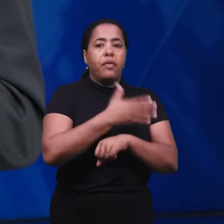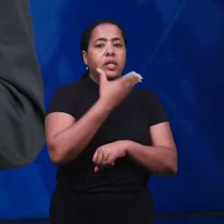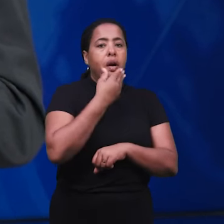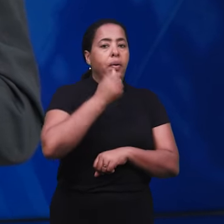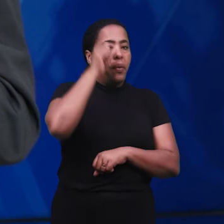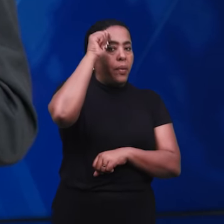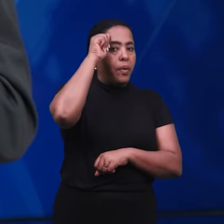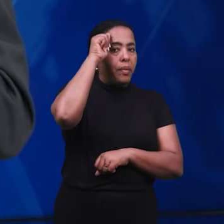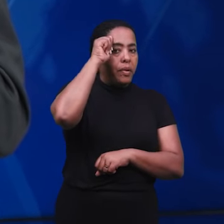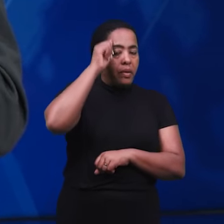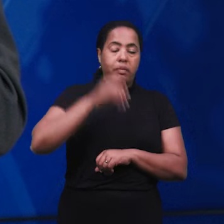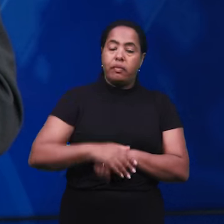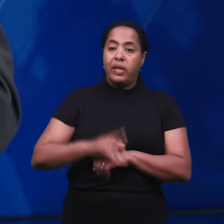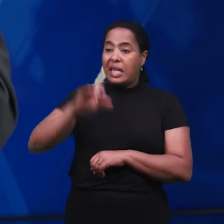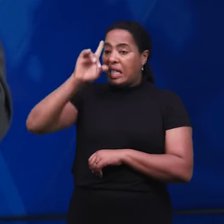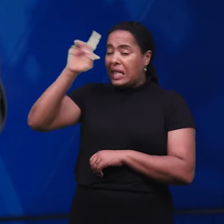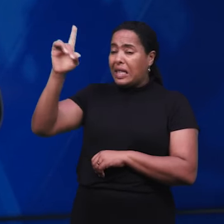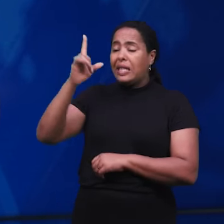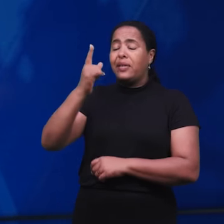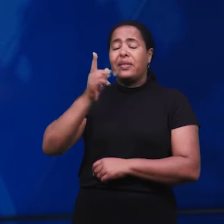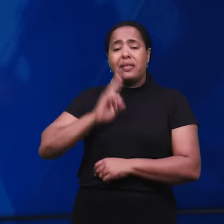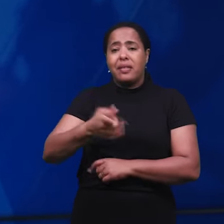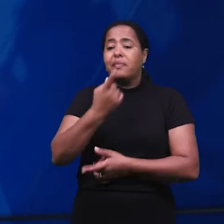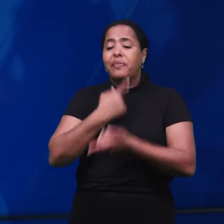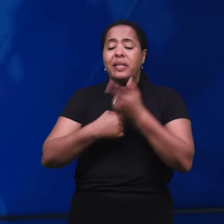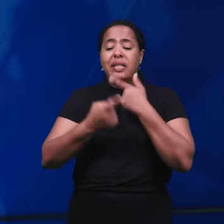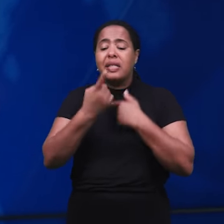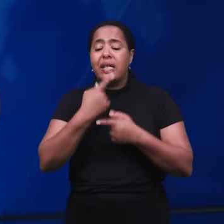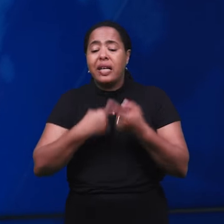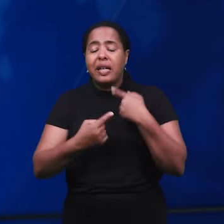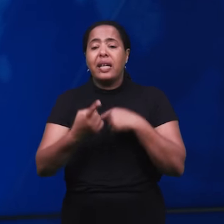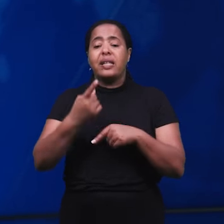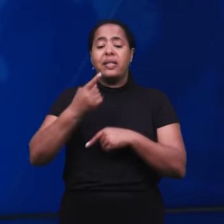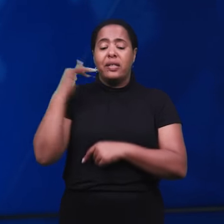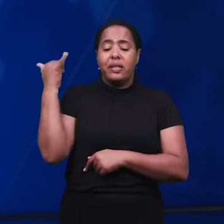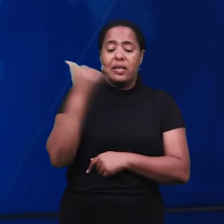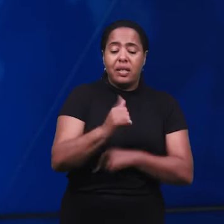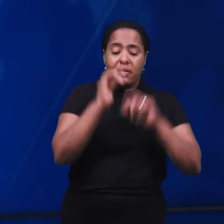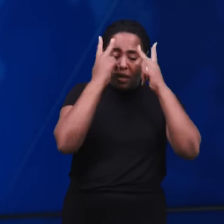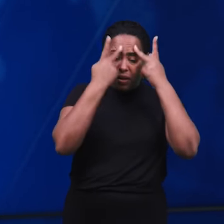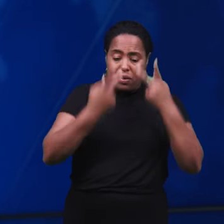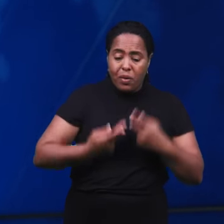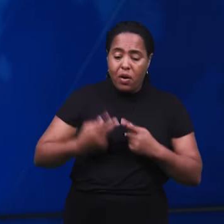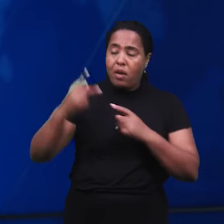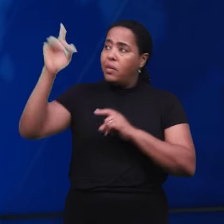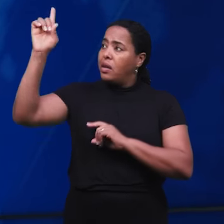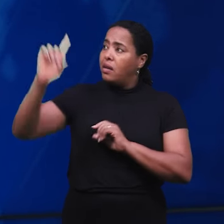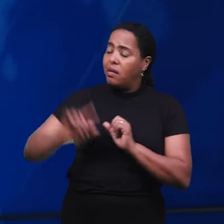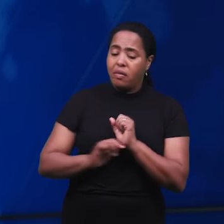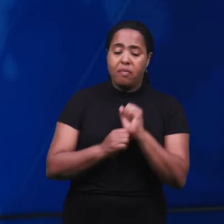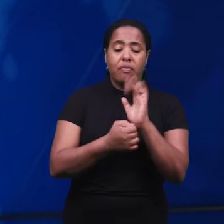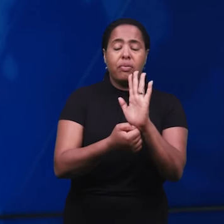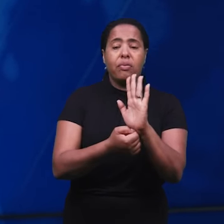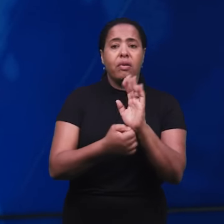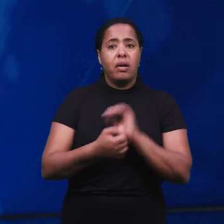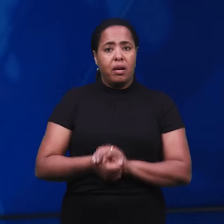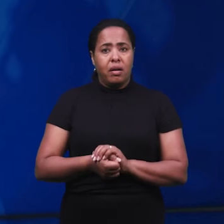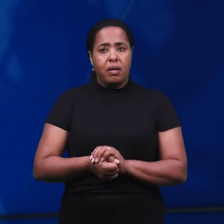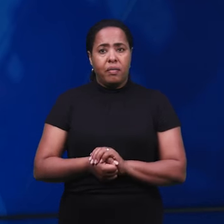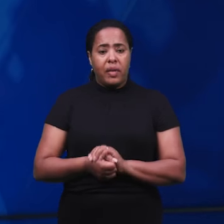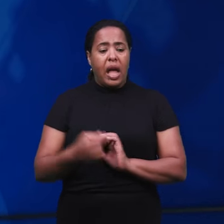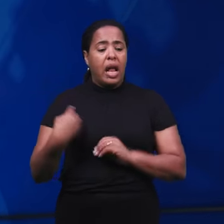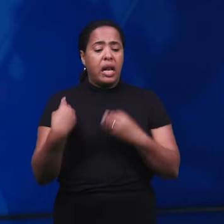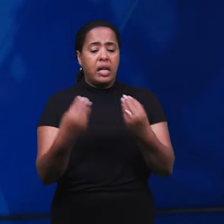sempre teve prazer e interesse em falar com o homem, em se revelar. Ele deu a Israel os